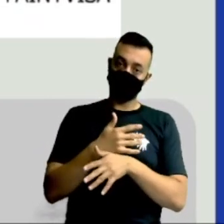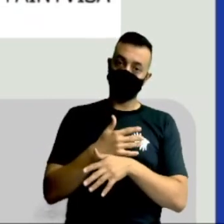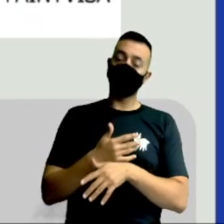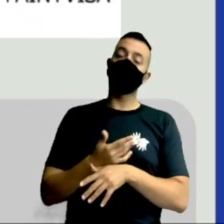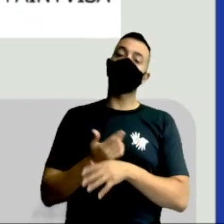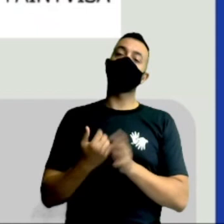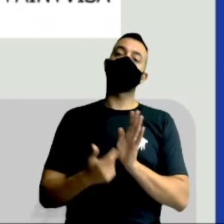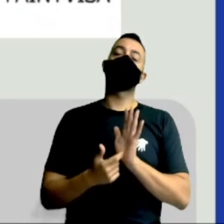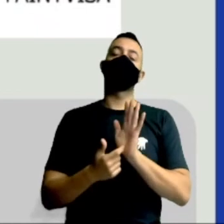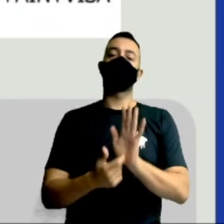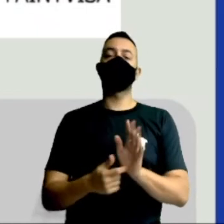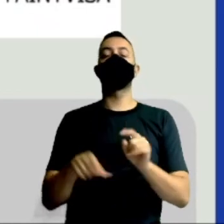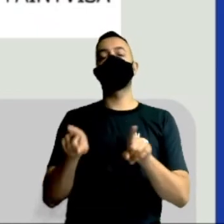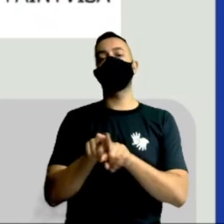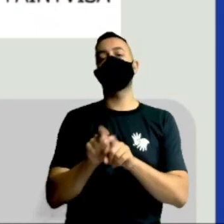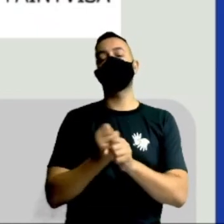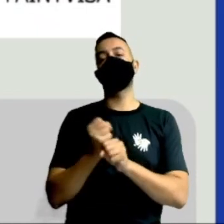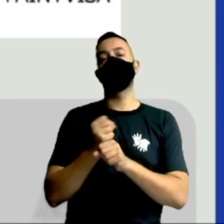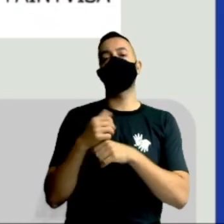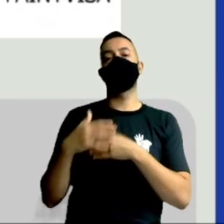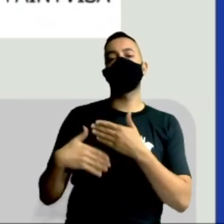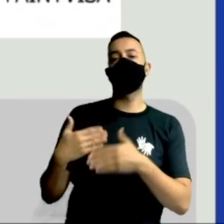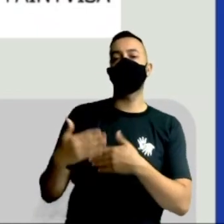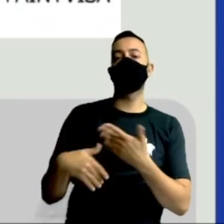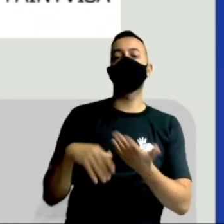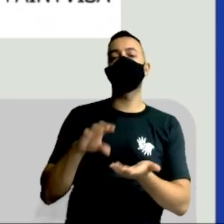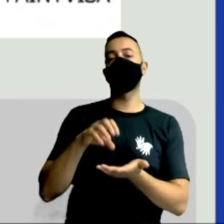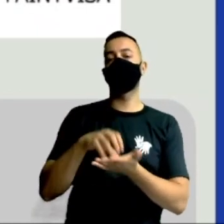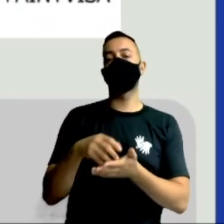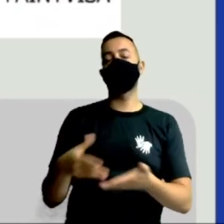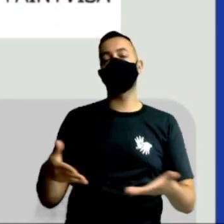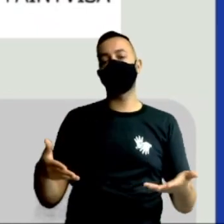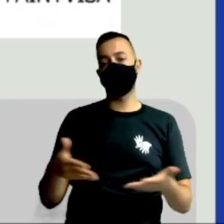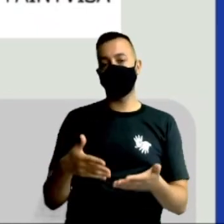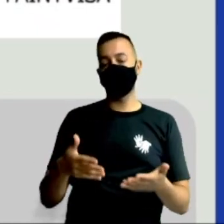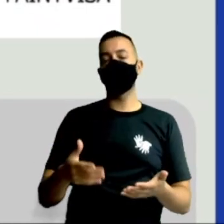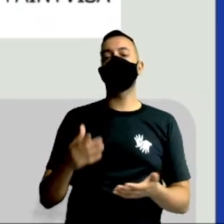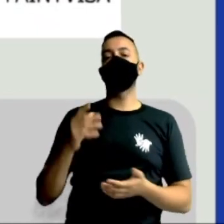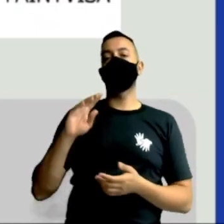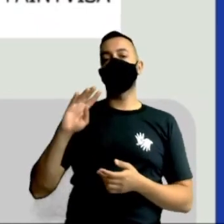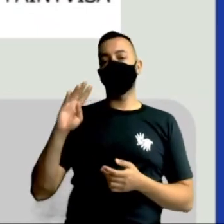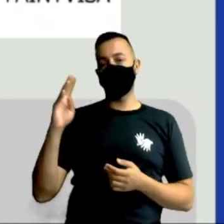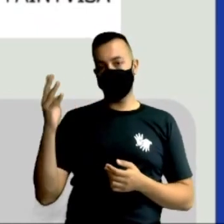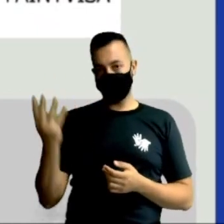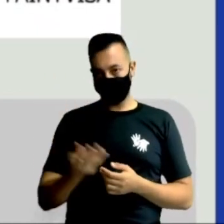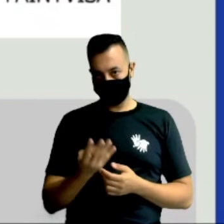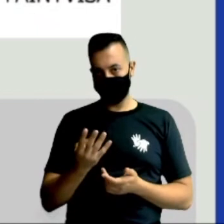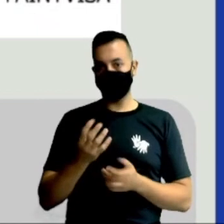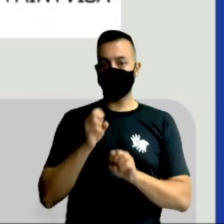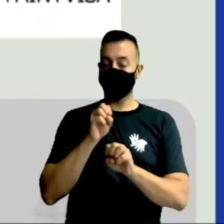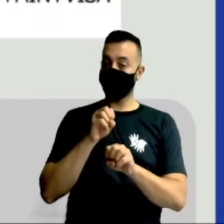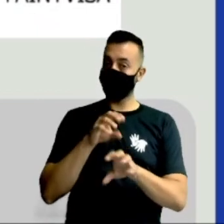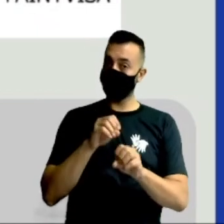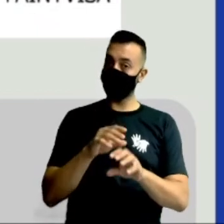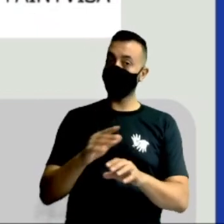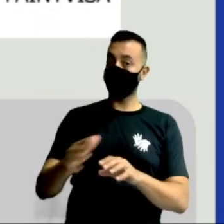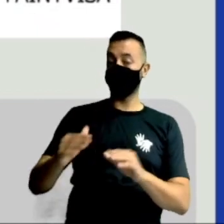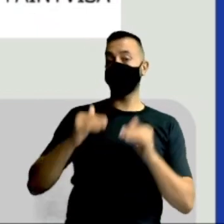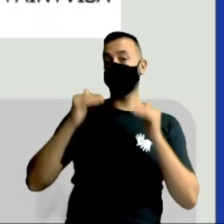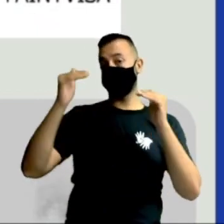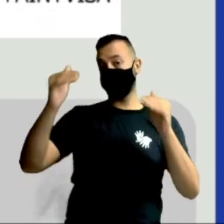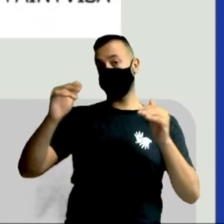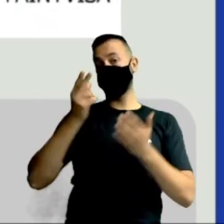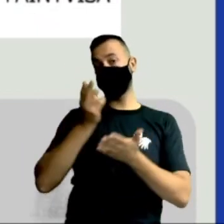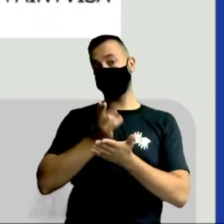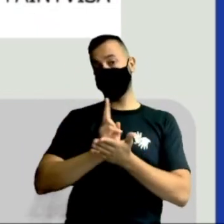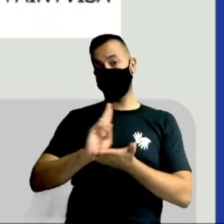vem se destacando também nos últimos anos, concentrando na atualidade 4 núcleos de ensino superior. A Universidade Federal de